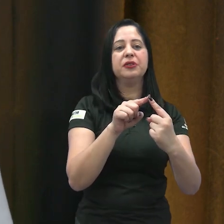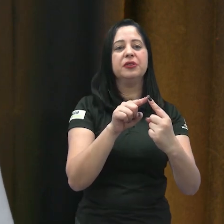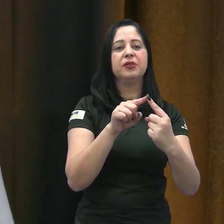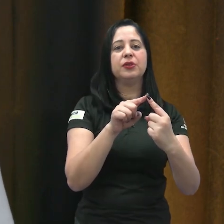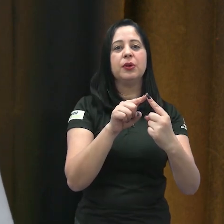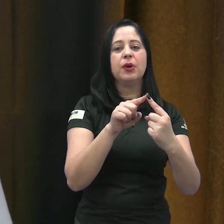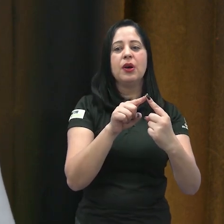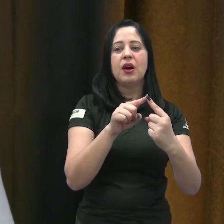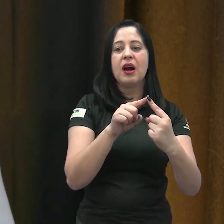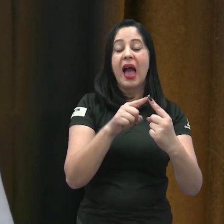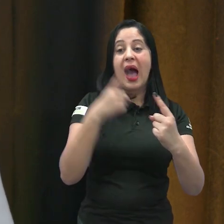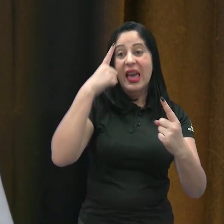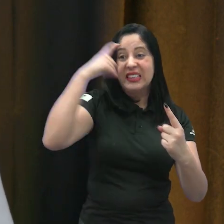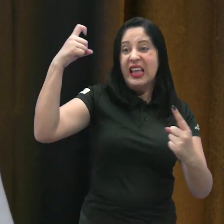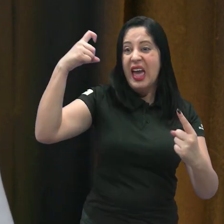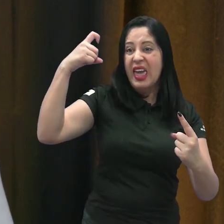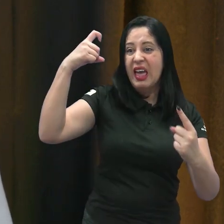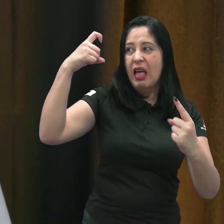ela tem que ser